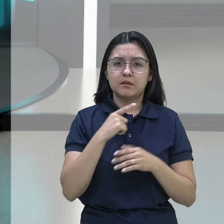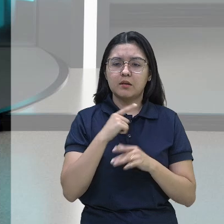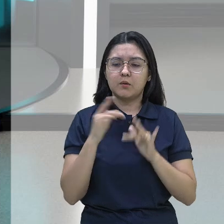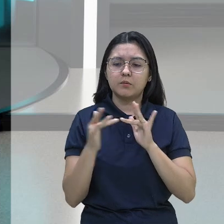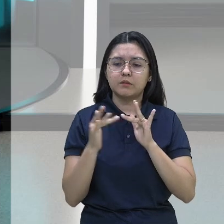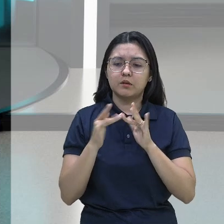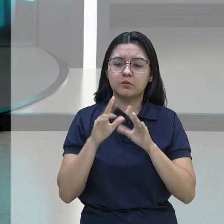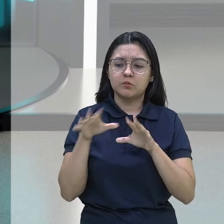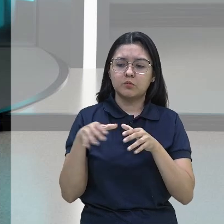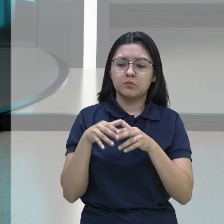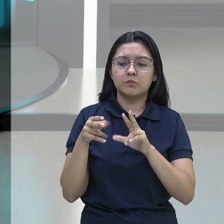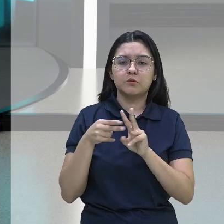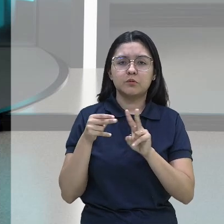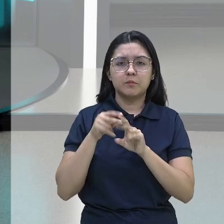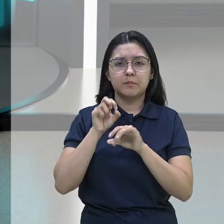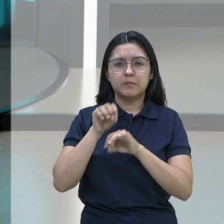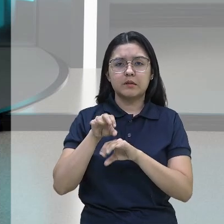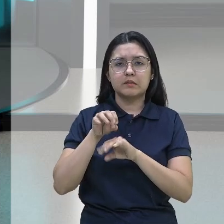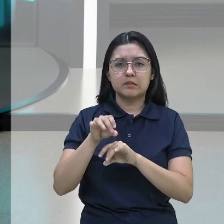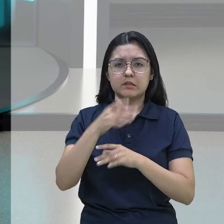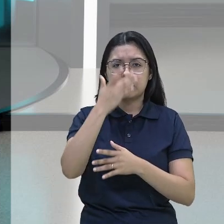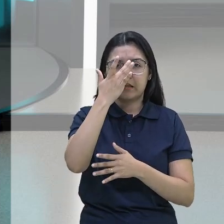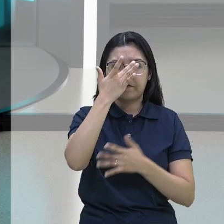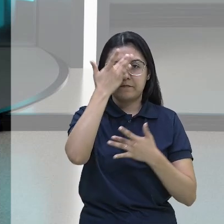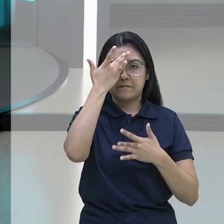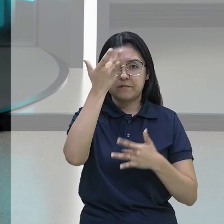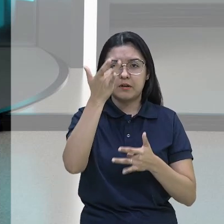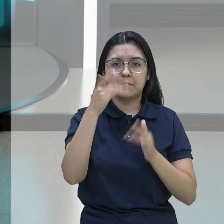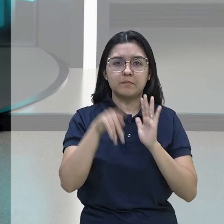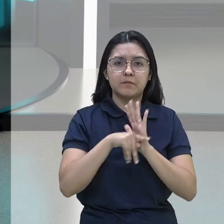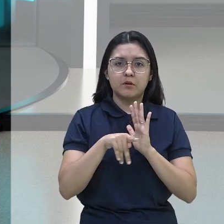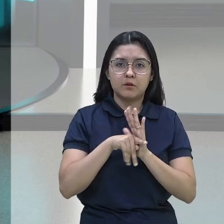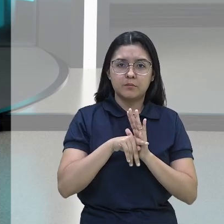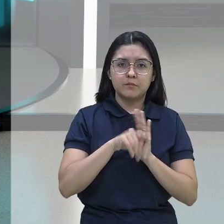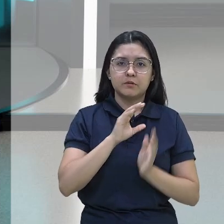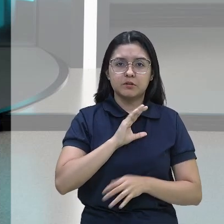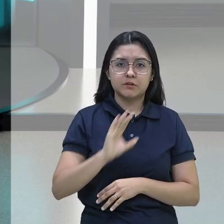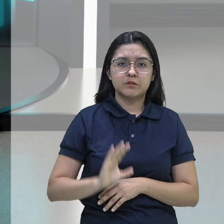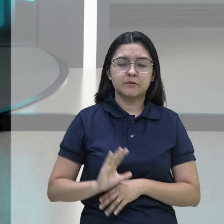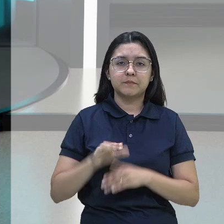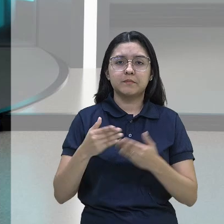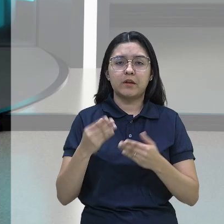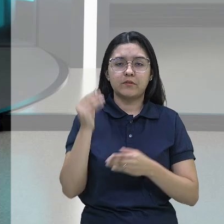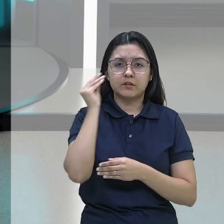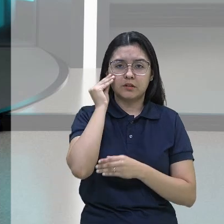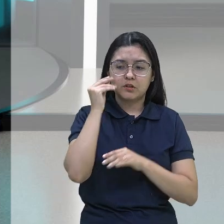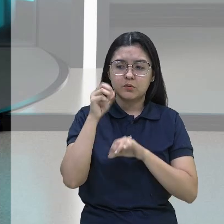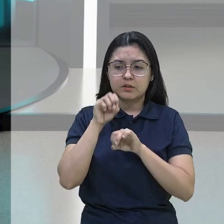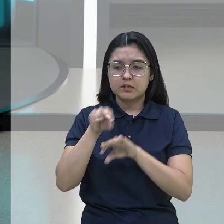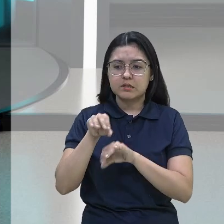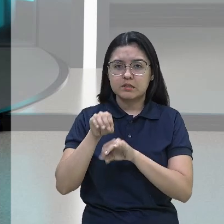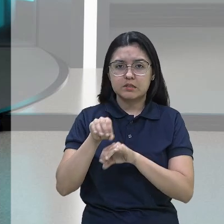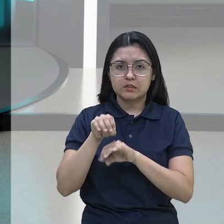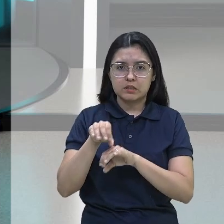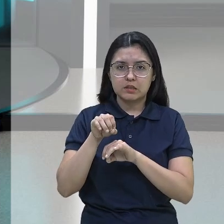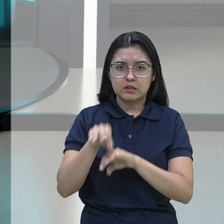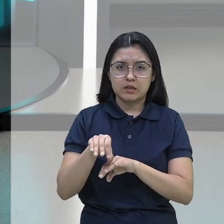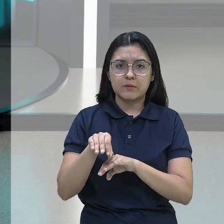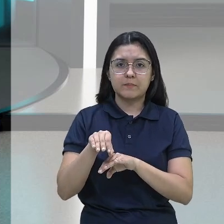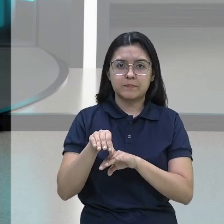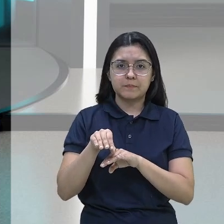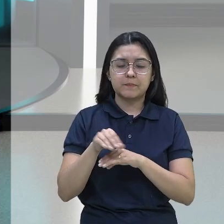indígenas e fazer a propagação da fé cristã. Então, eles estavam tentando catequizar esses indígenas